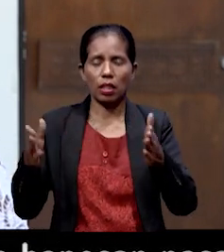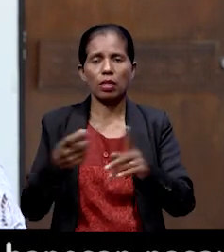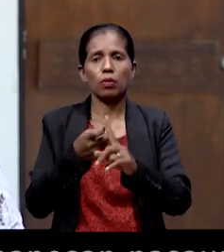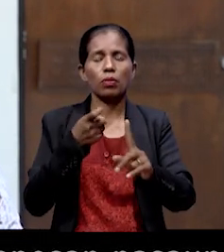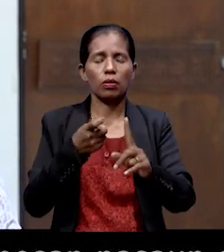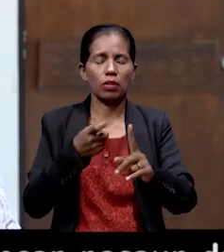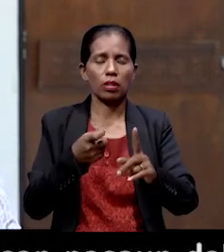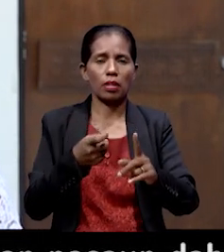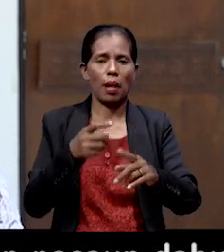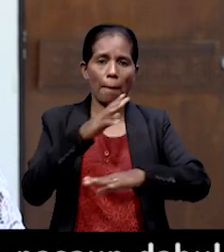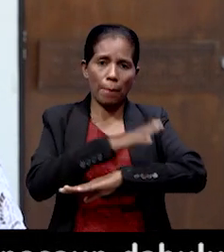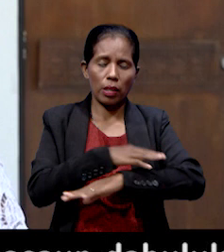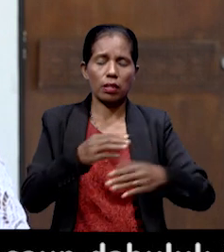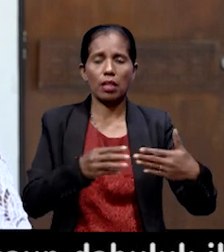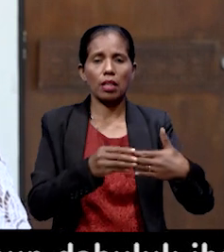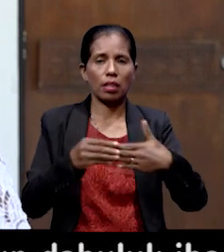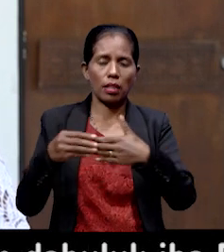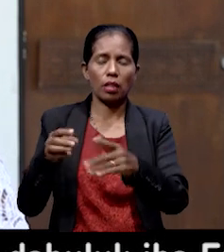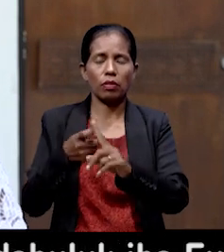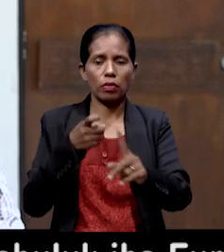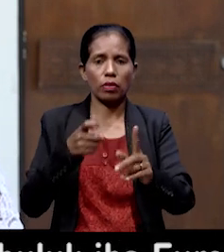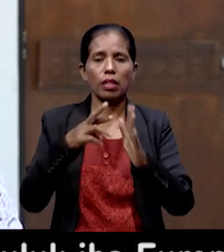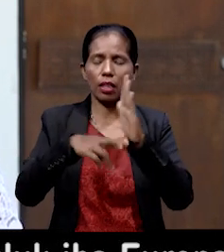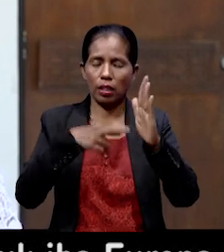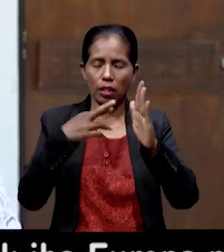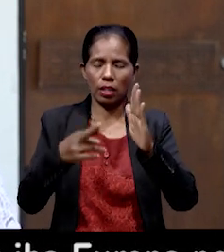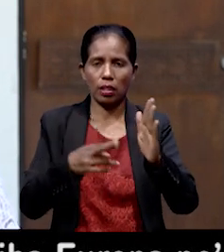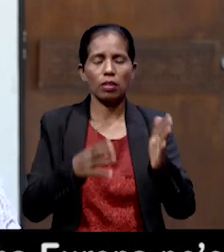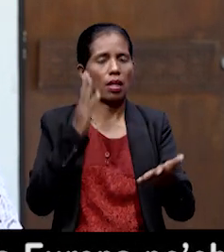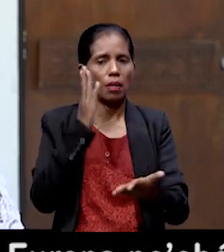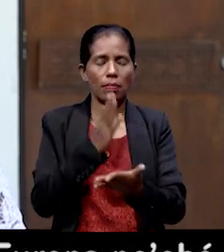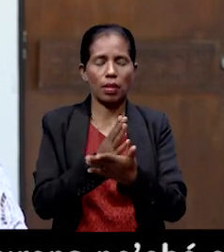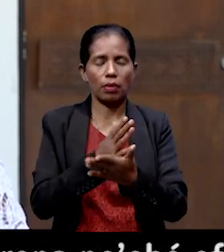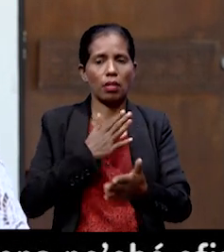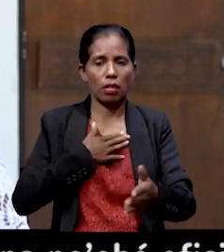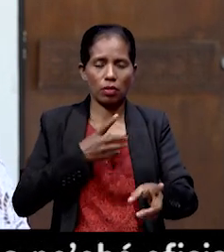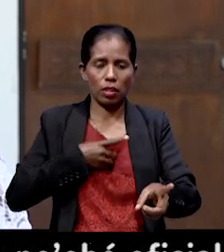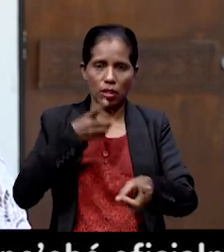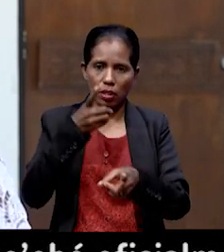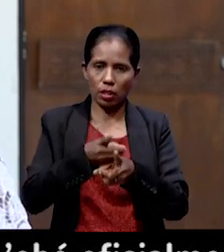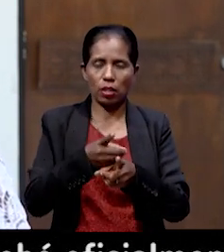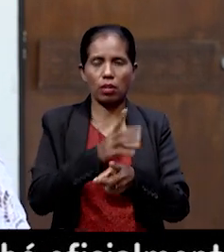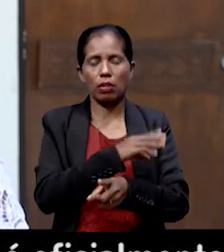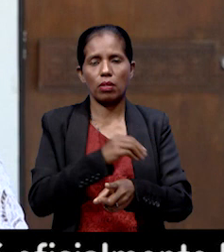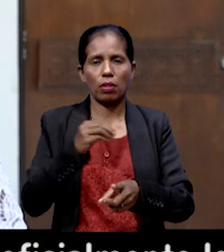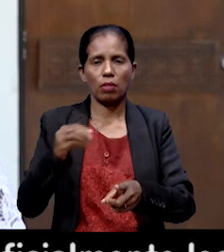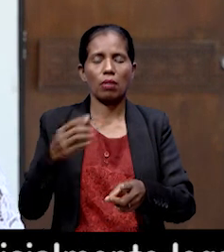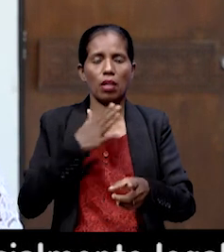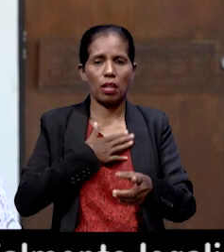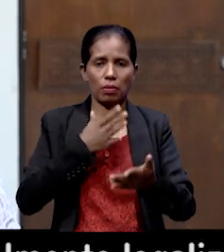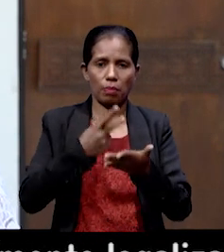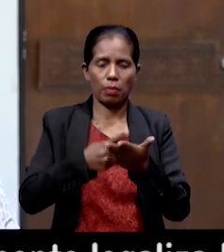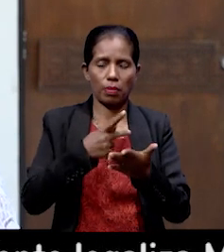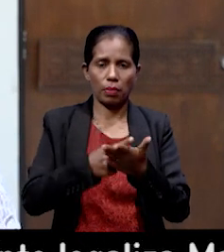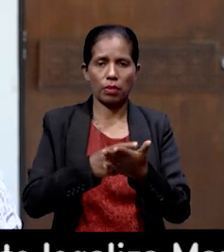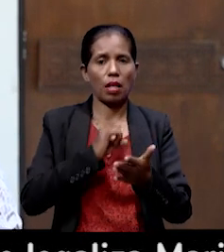lidera foter critere ida ne be maka julga e suspende haune direito no mos ba haune proposta ne be maka